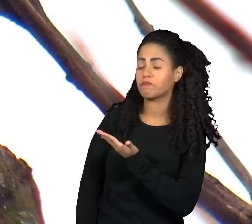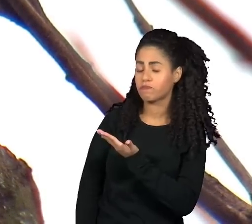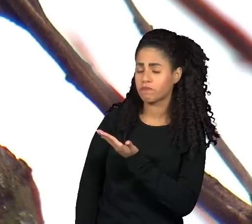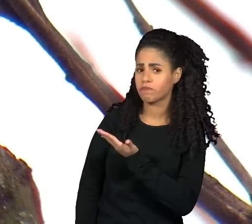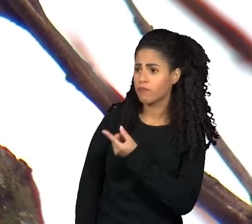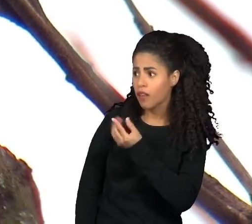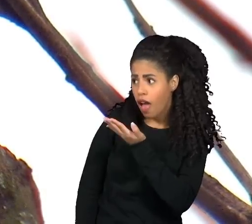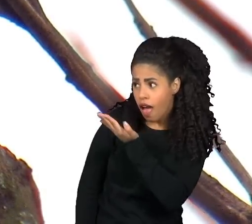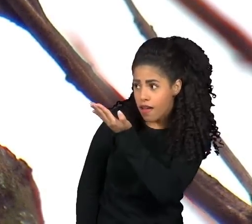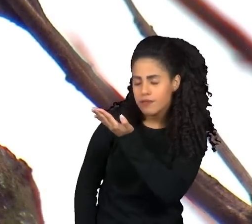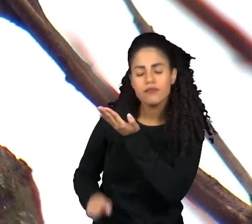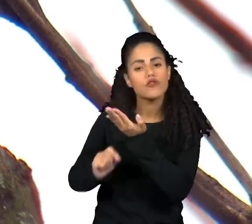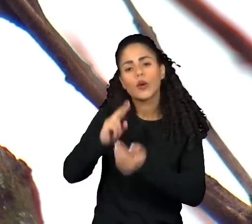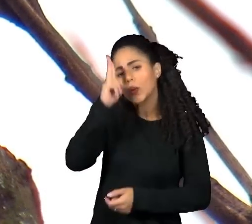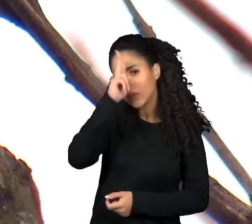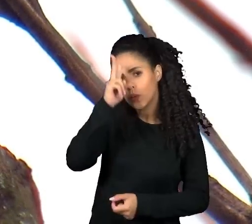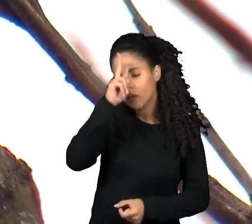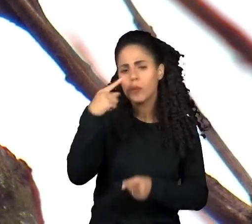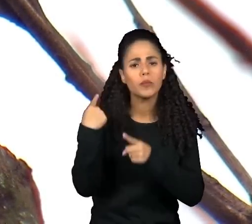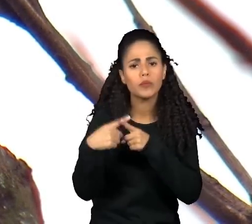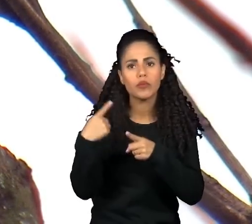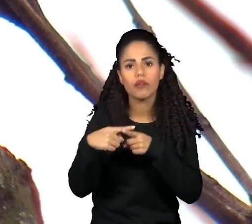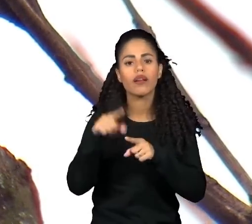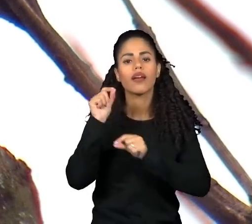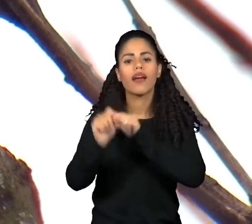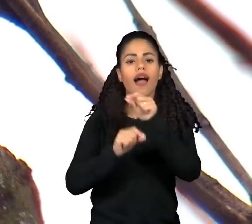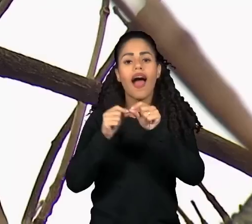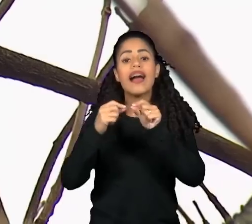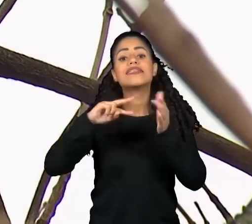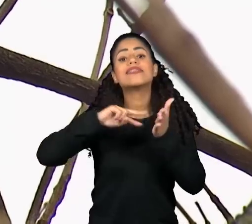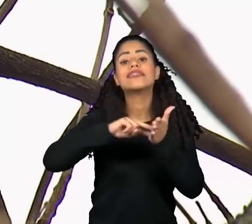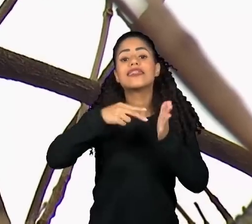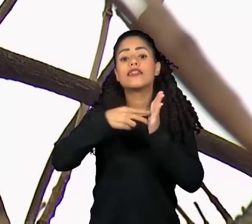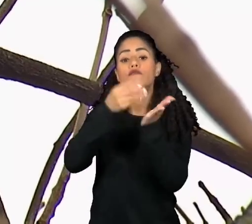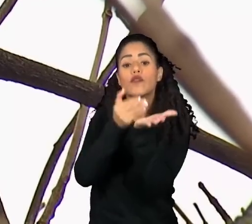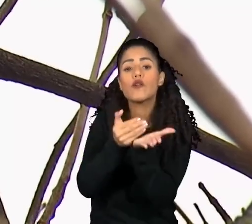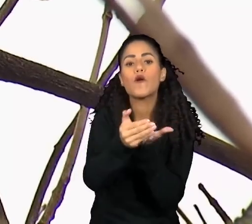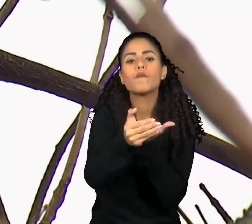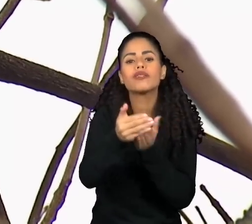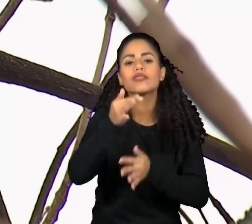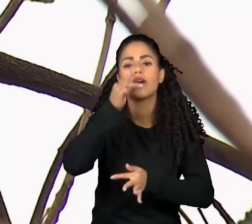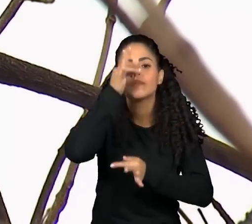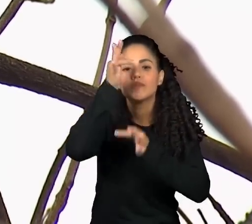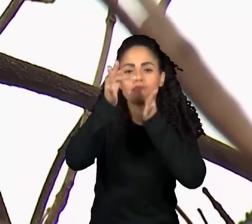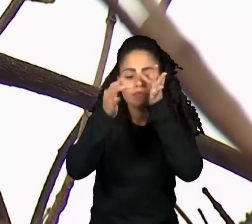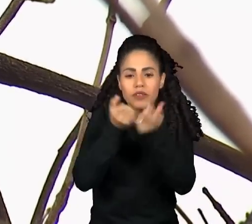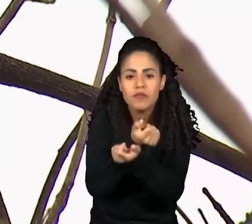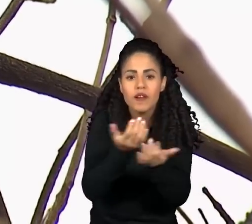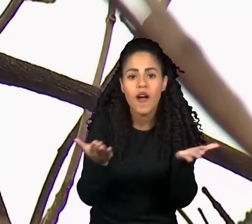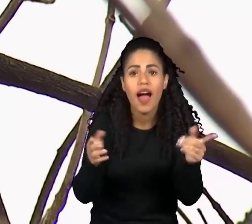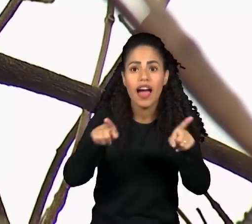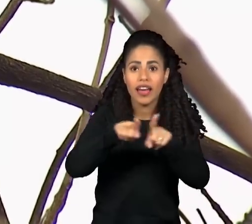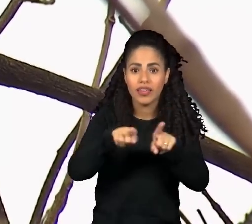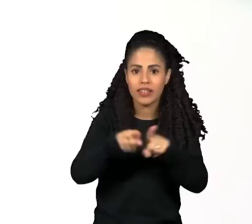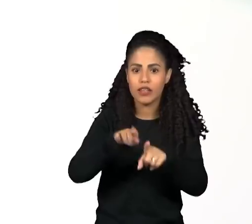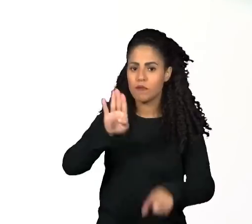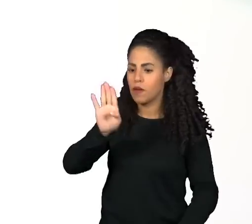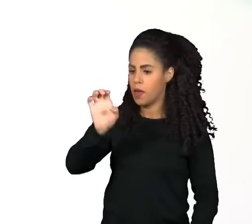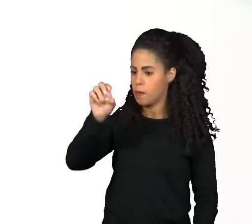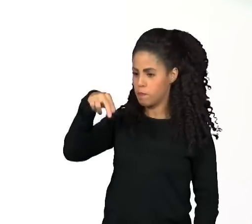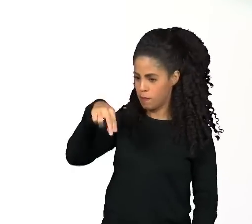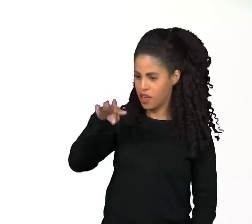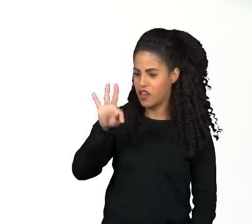Esse pássaro é lembrado especialmente com a chegada da primavera, assim como o bem-te-vi. Na verdade, o